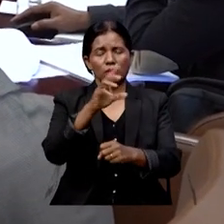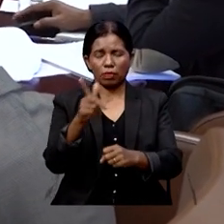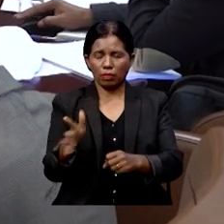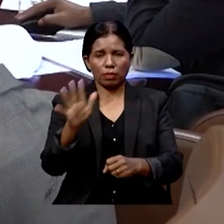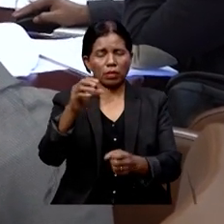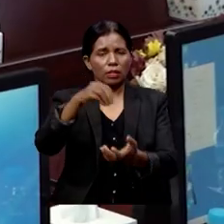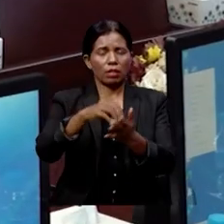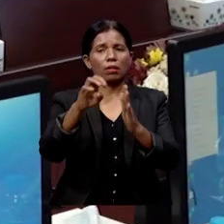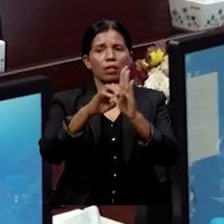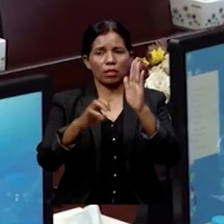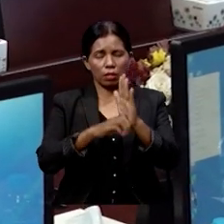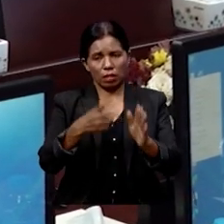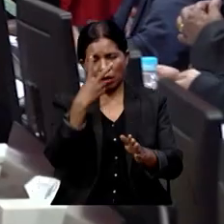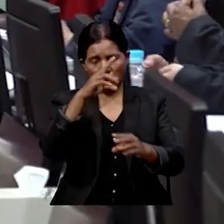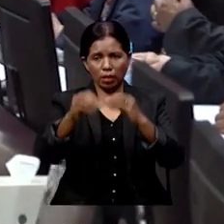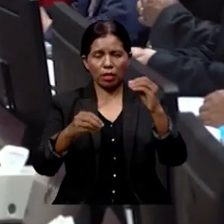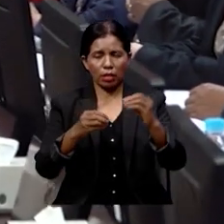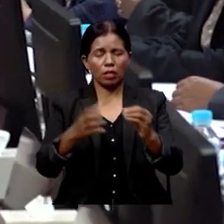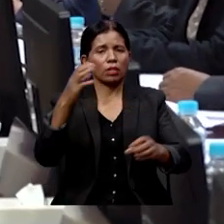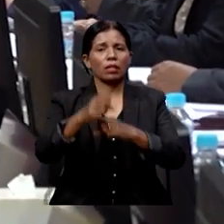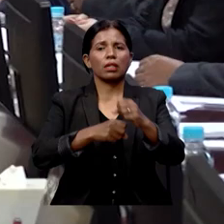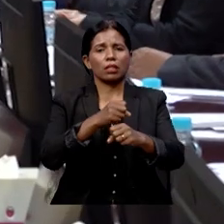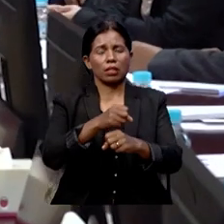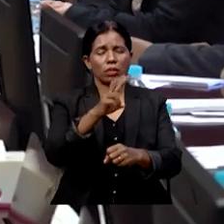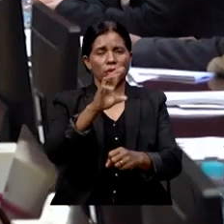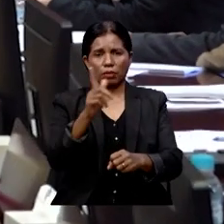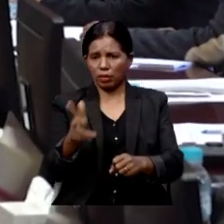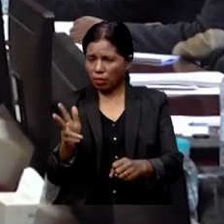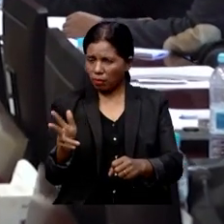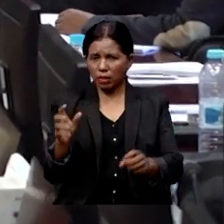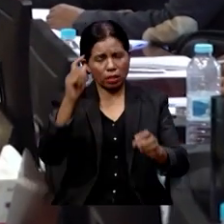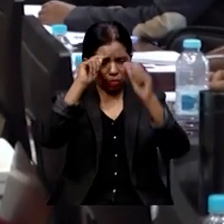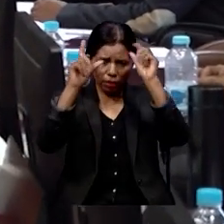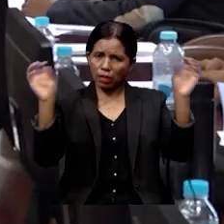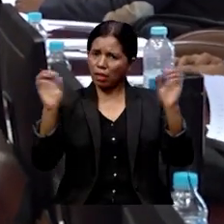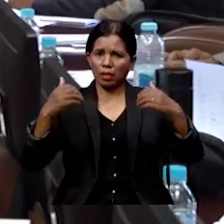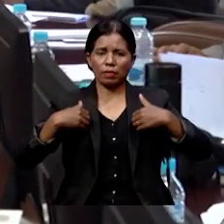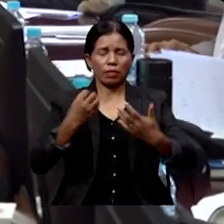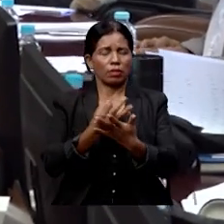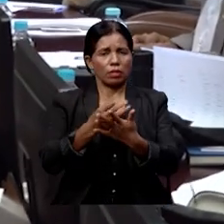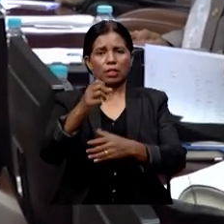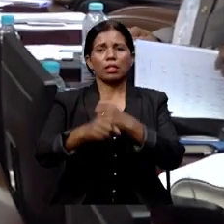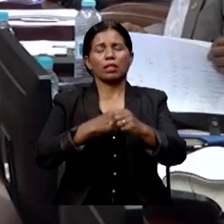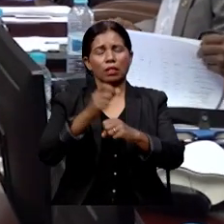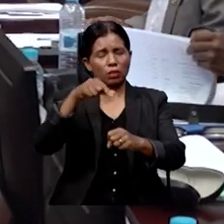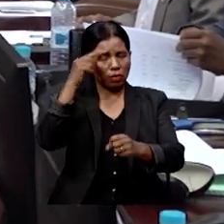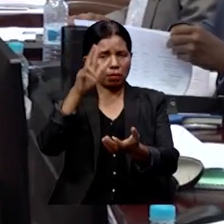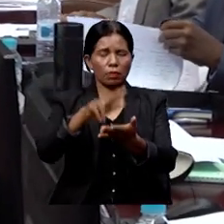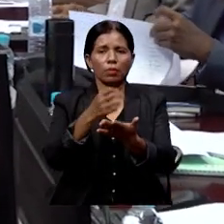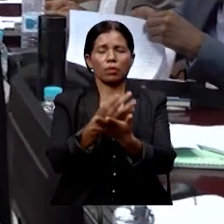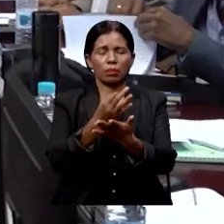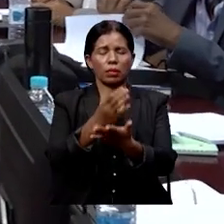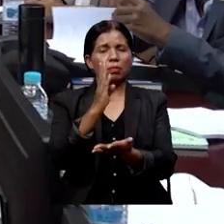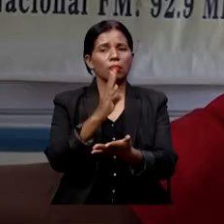receita do Estado, tamatuir na estimação, antes to tinang riuro ton nulo, timor reste lai hauna osa, tamacada tinang governo sempre aprova orçamento o